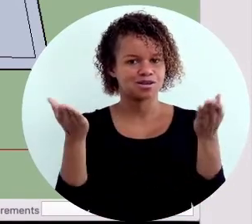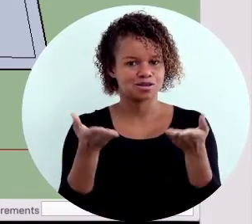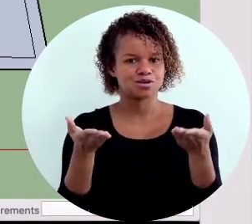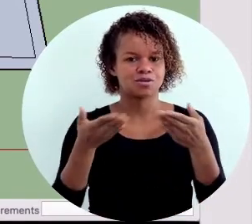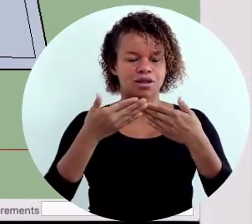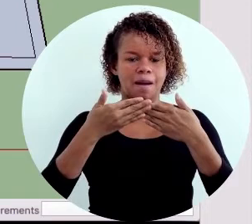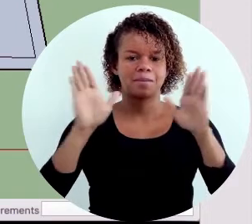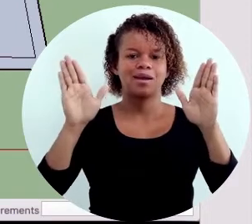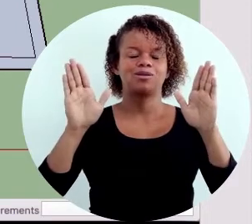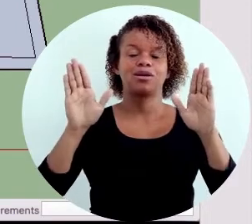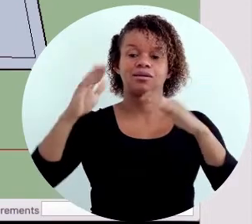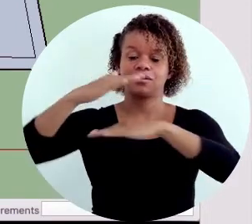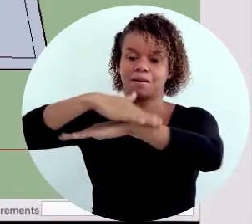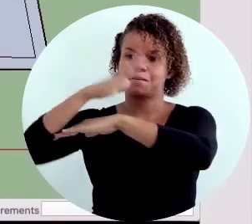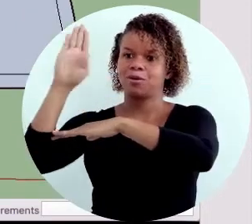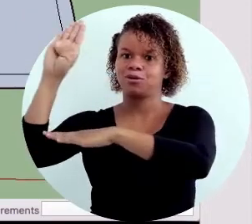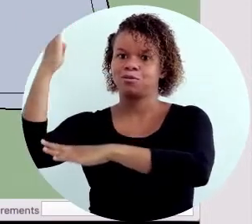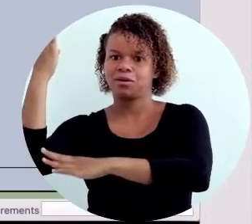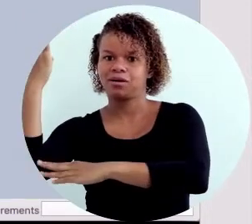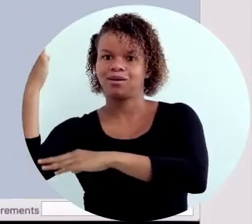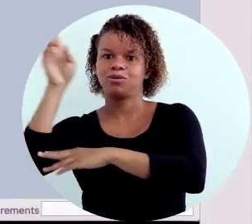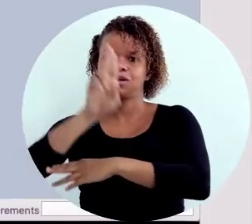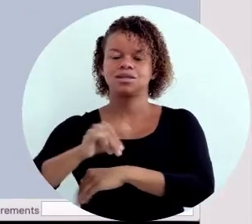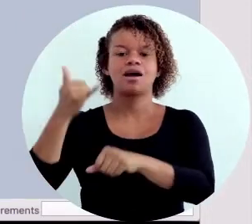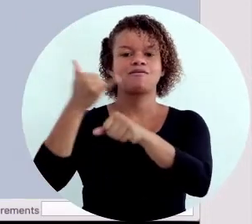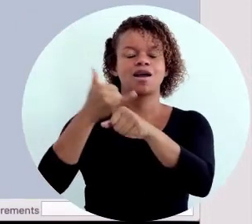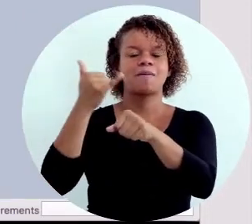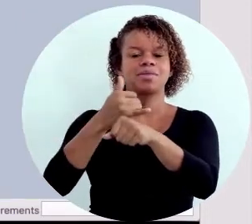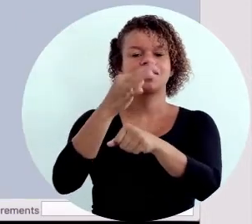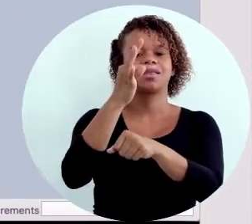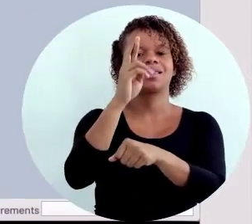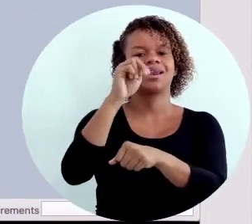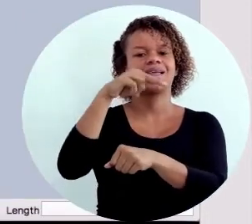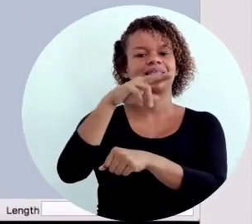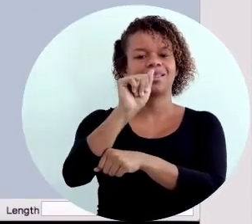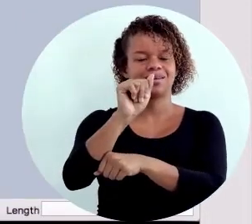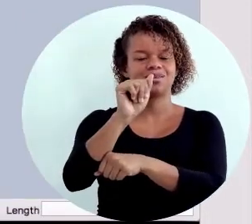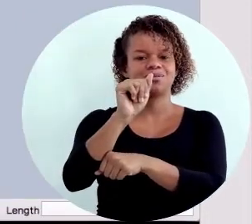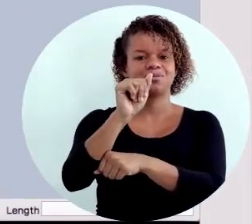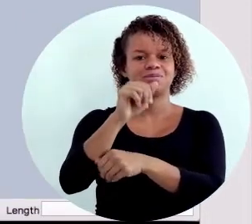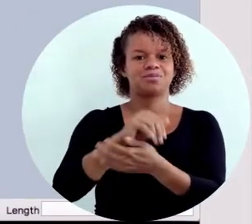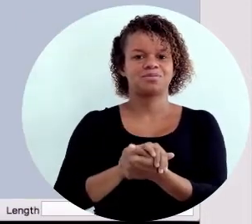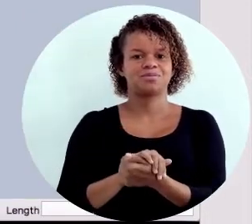Agora eu vou fazer a definição da abertura da porta do banheiro, utilizando a ferramenta Trena.